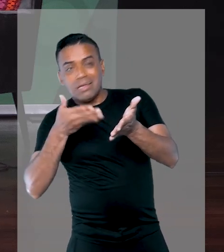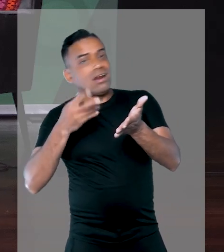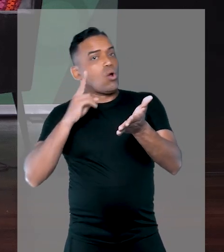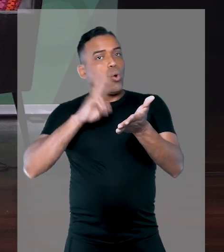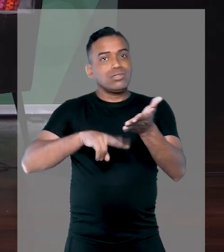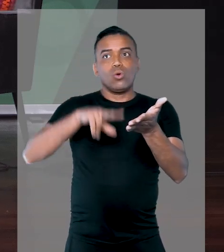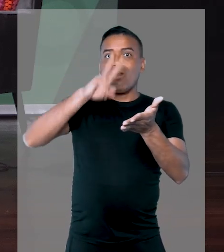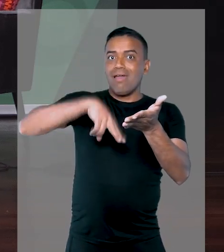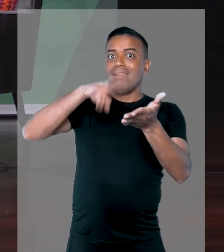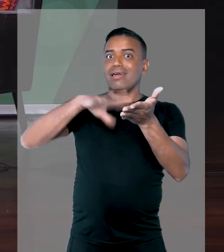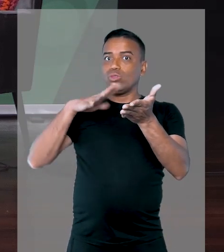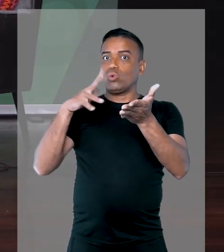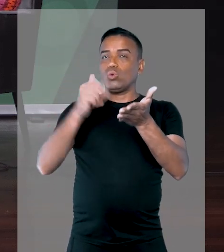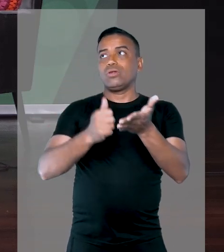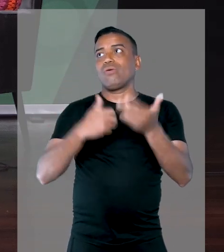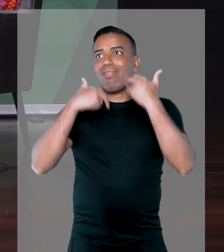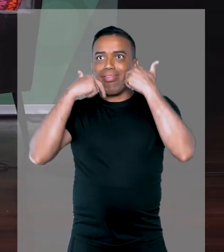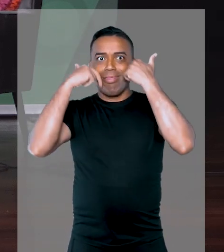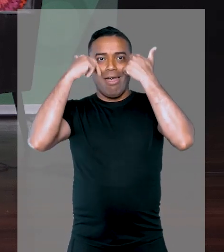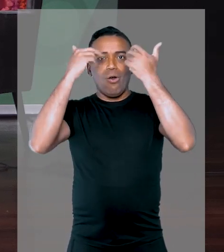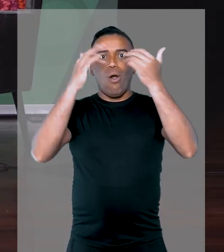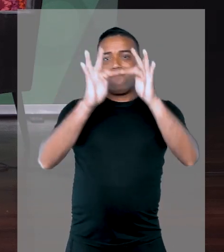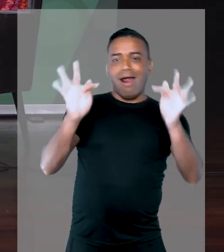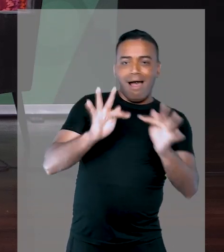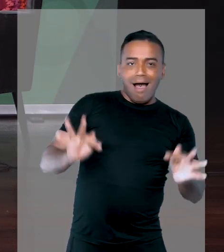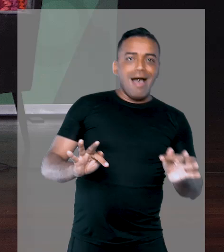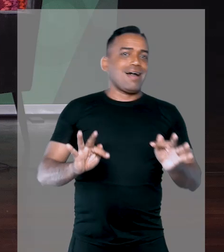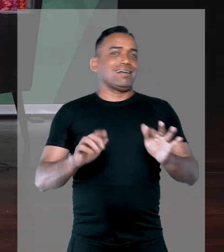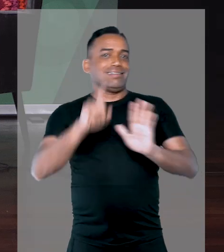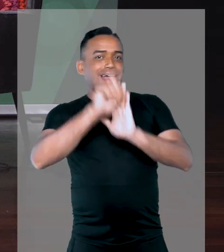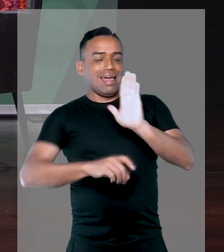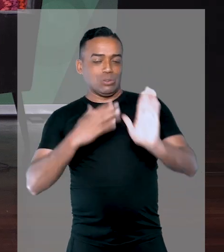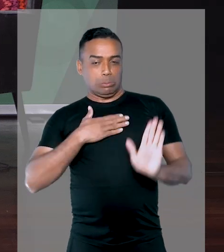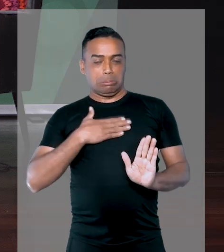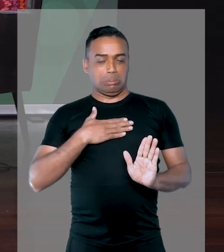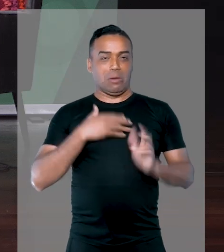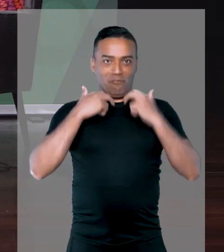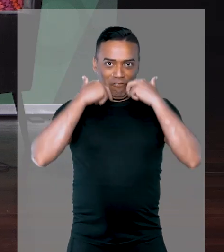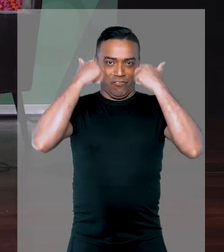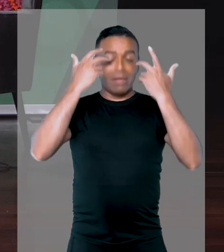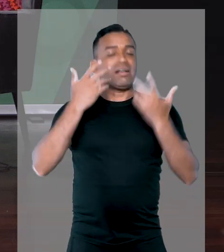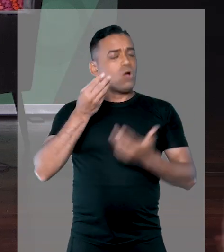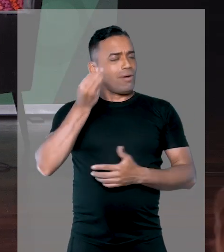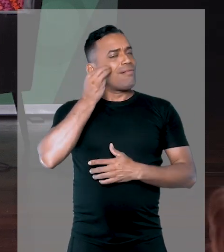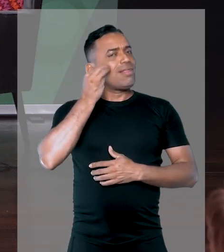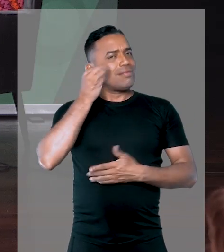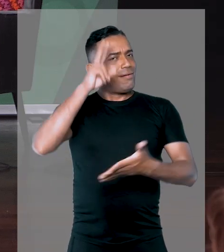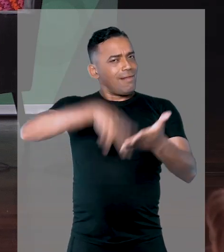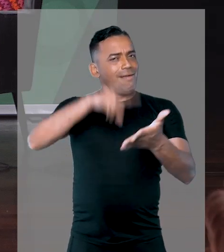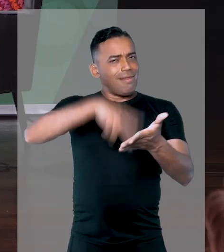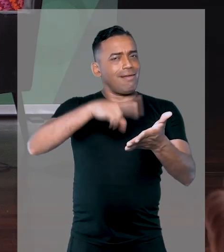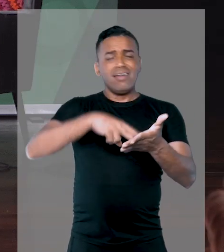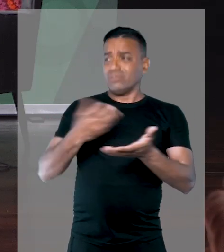consigo dar continuidade. Eu fico com vergonha das minhas próprias palavras. Então... Mas eu quero tentar reler ele um dia. Você